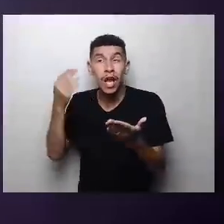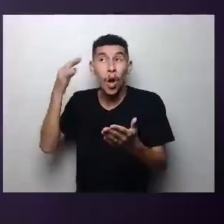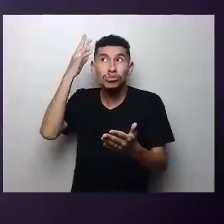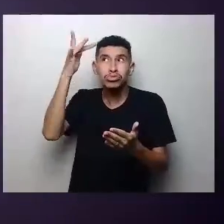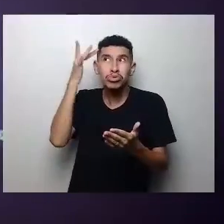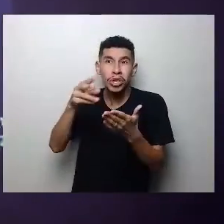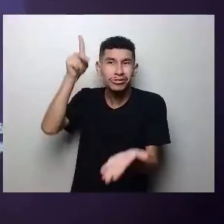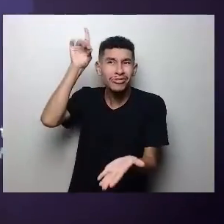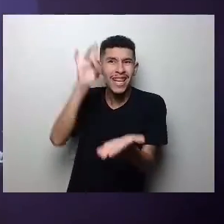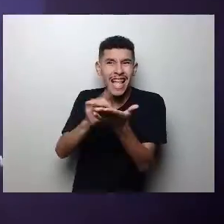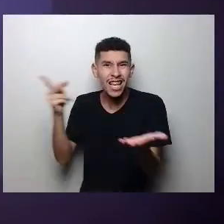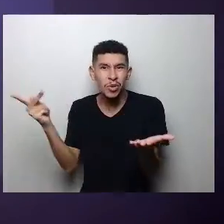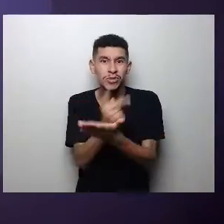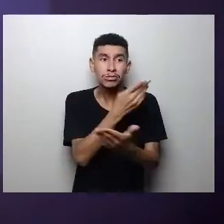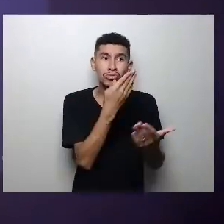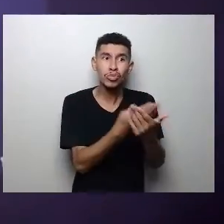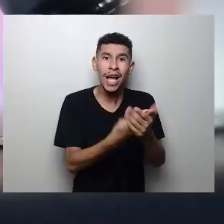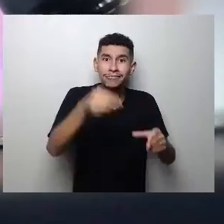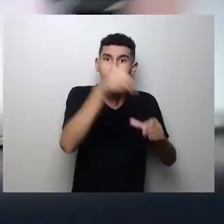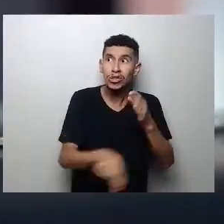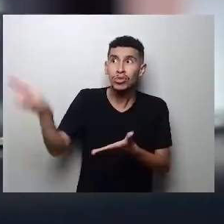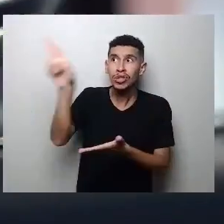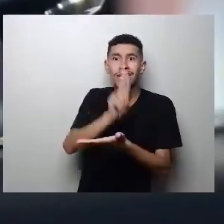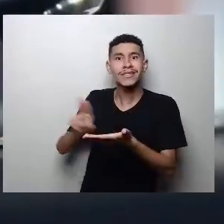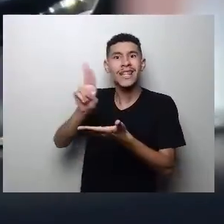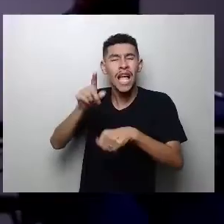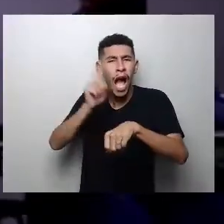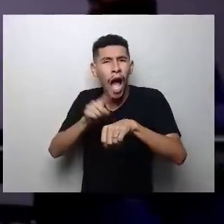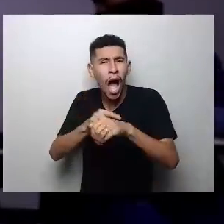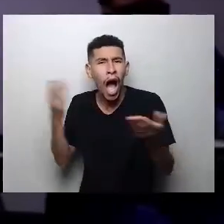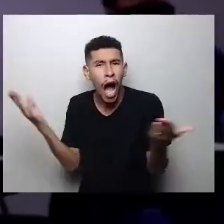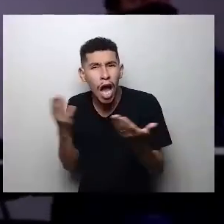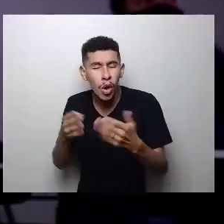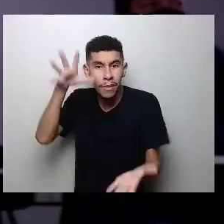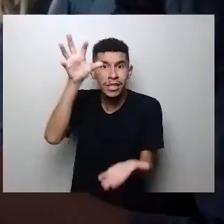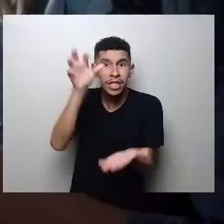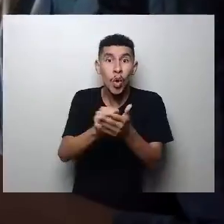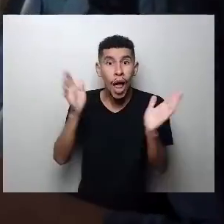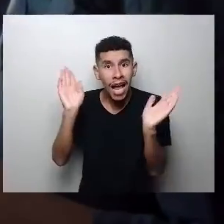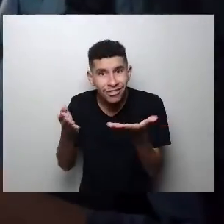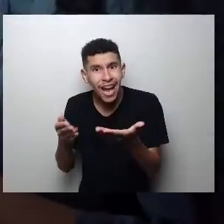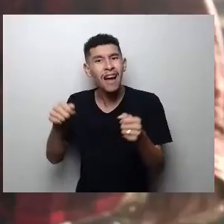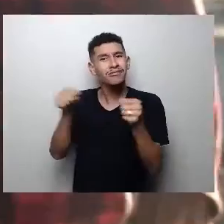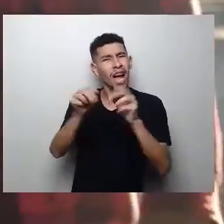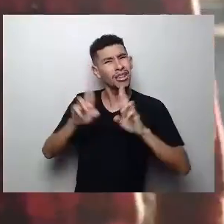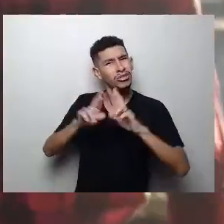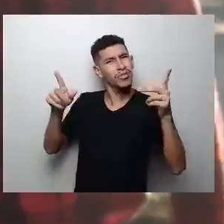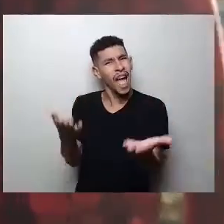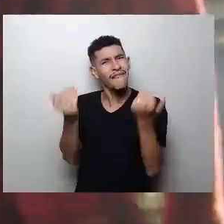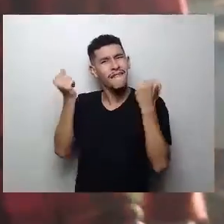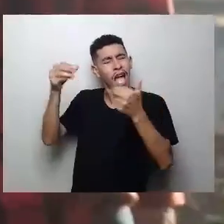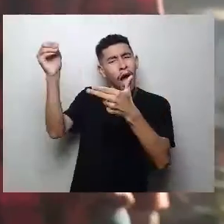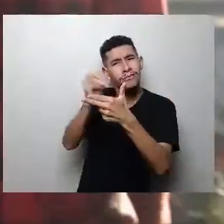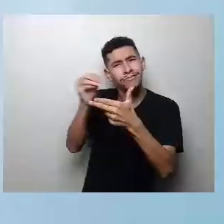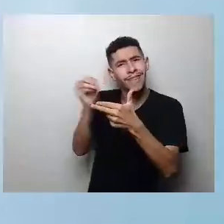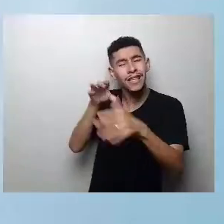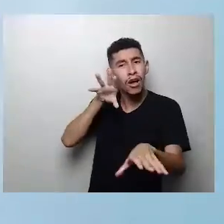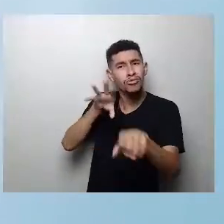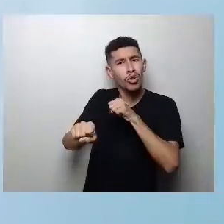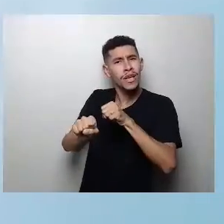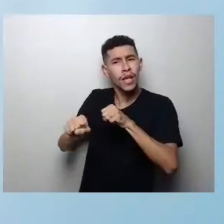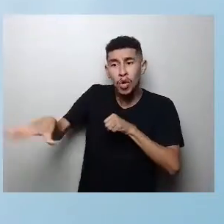sonho de estudar em uma grande universidade. A hora é agora. Matricule-se já. Faça a diferença e venha para o Unesc, formação